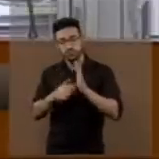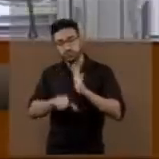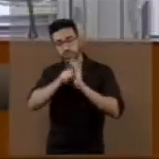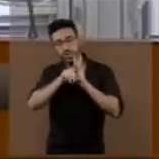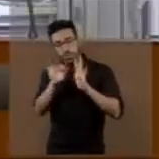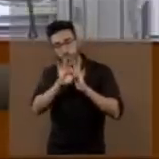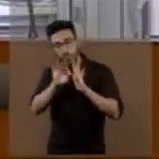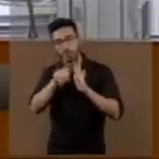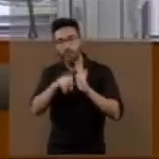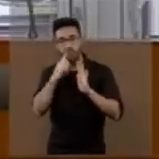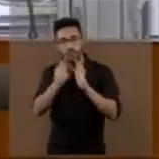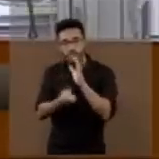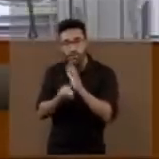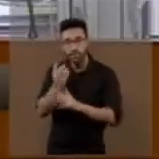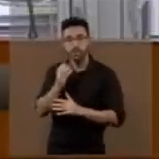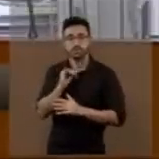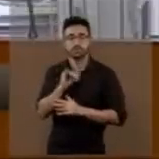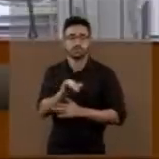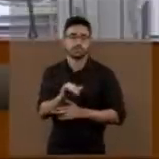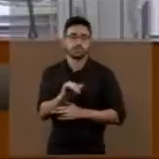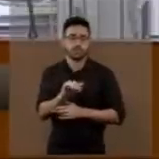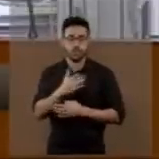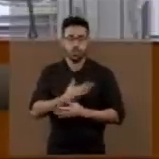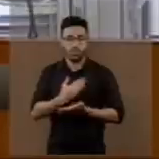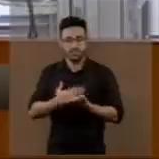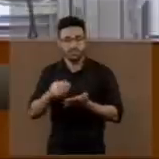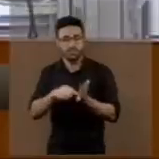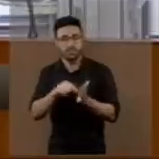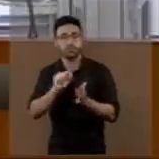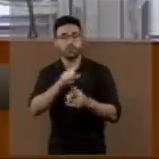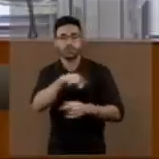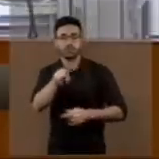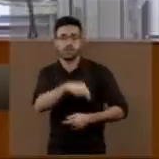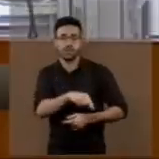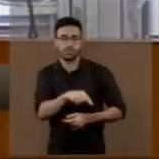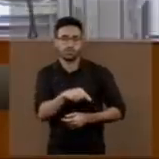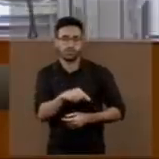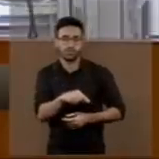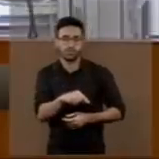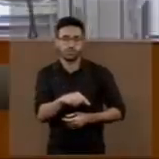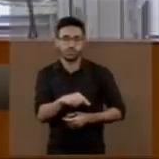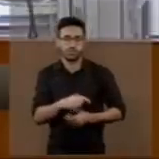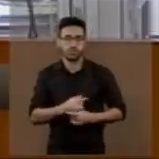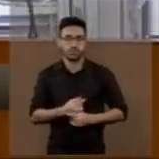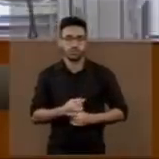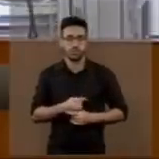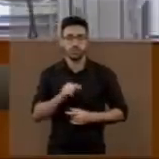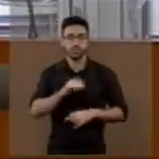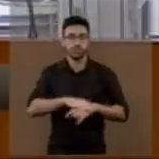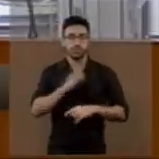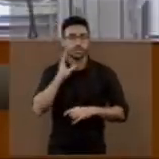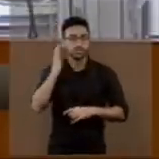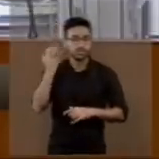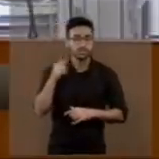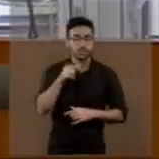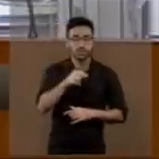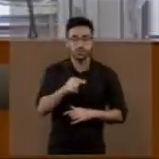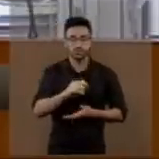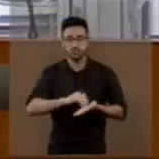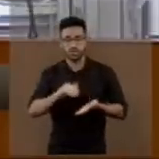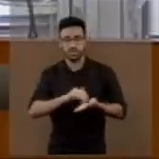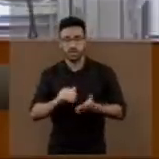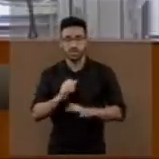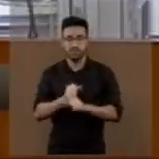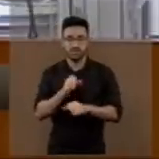seria a previsão de não se dotar de efeito suspensivo a decisão do secretário